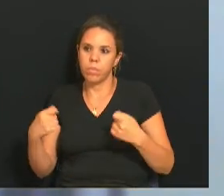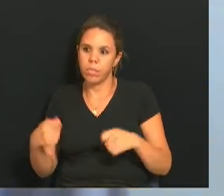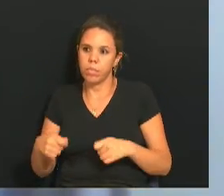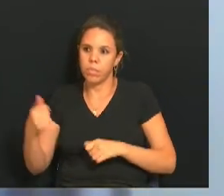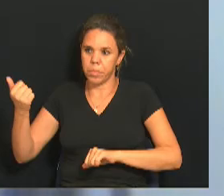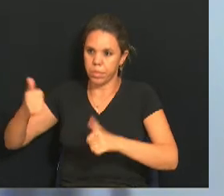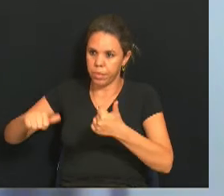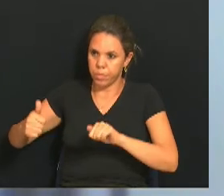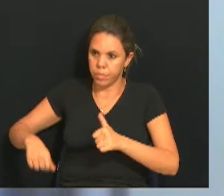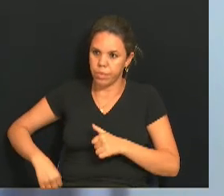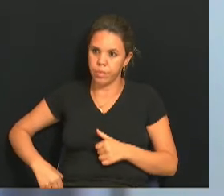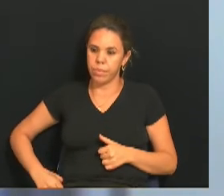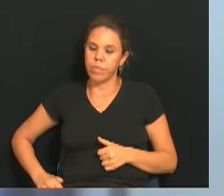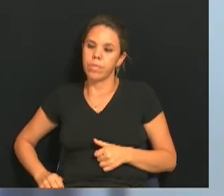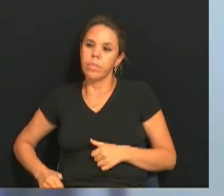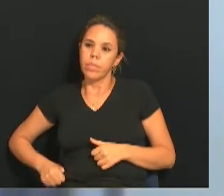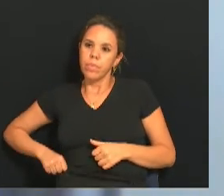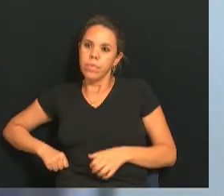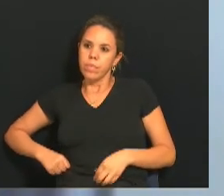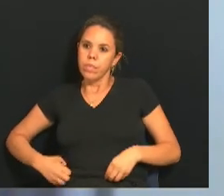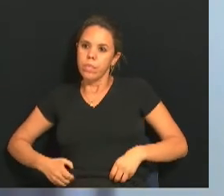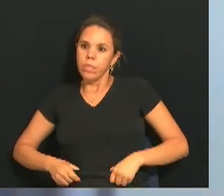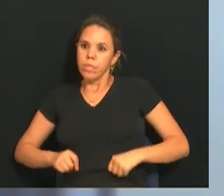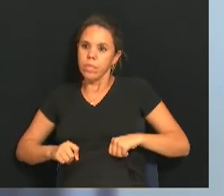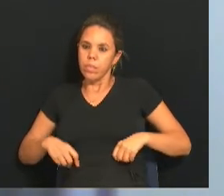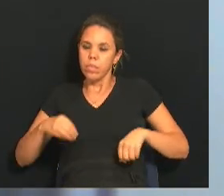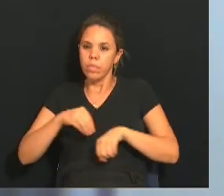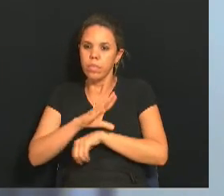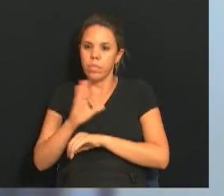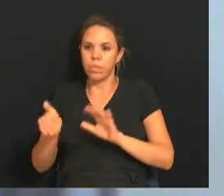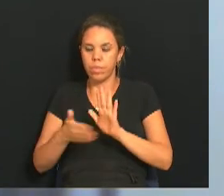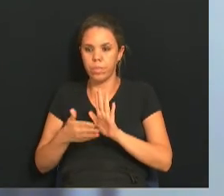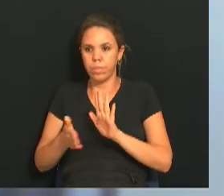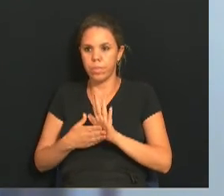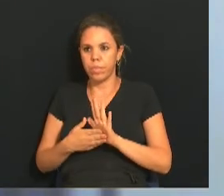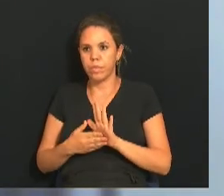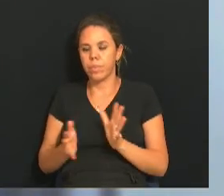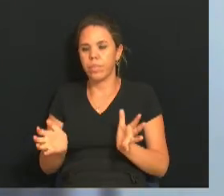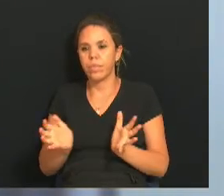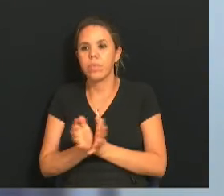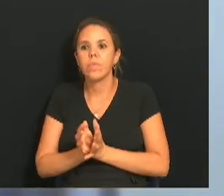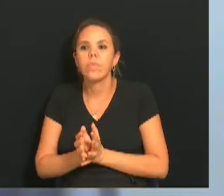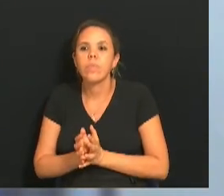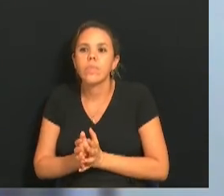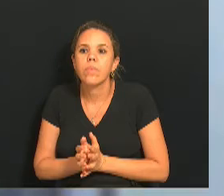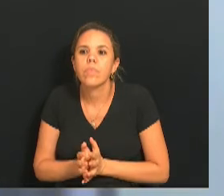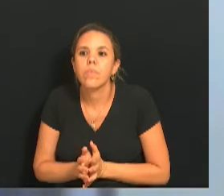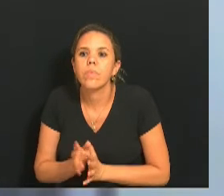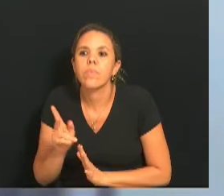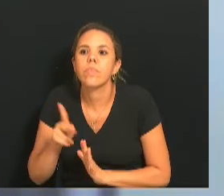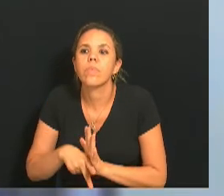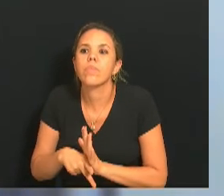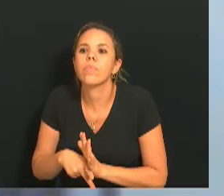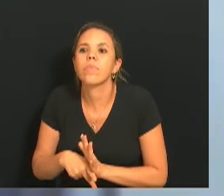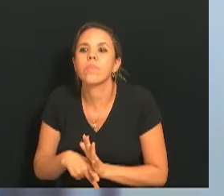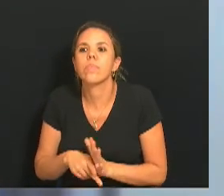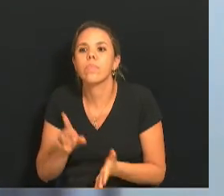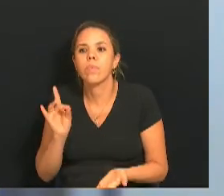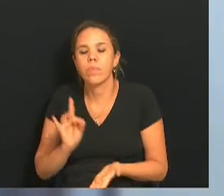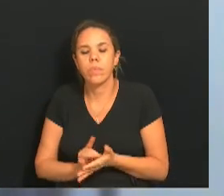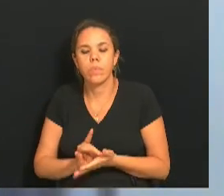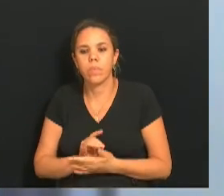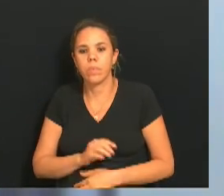avaliava. E optou-se, foi uma proposta desses coletivos que o projeto fosse conciso. Eu não estou